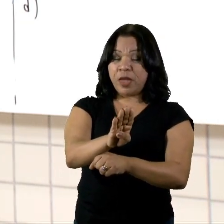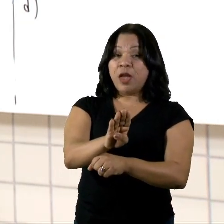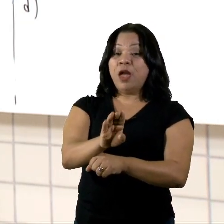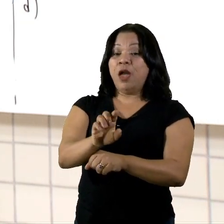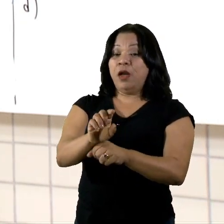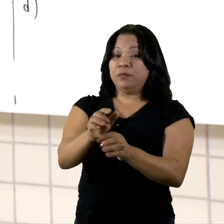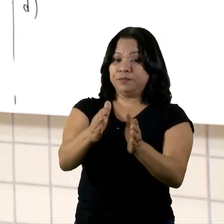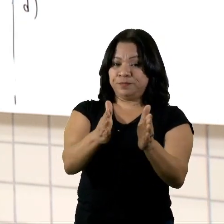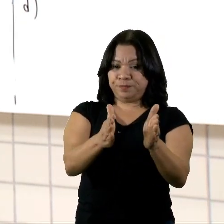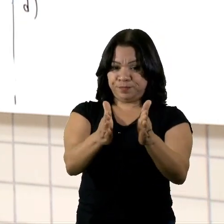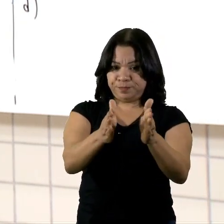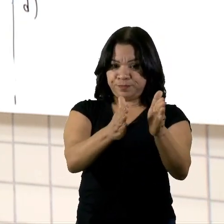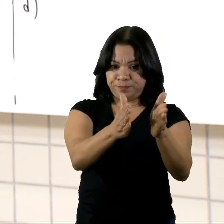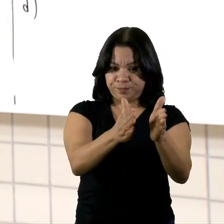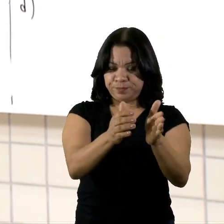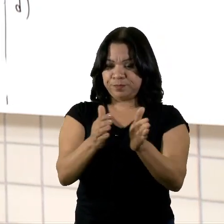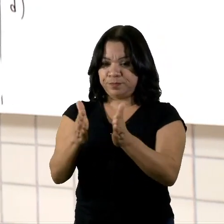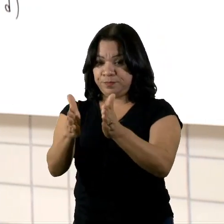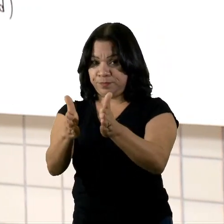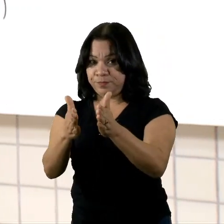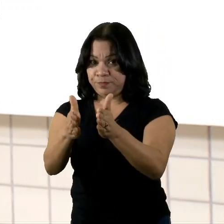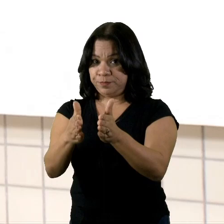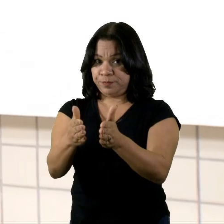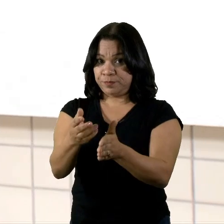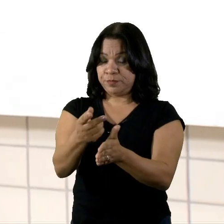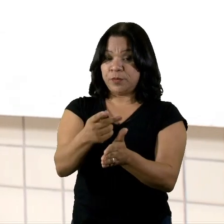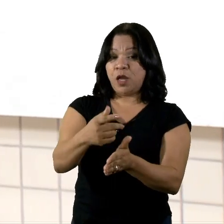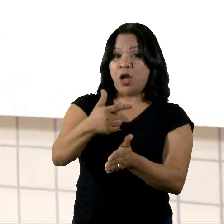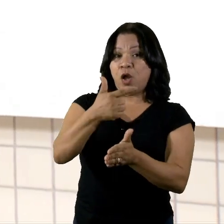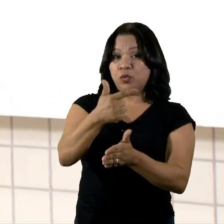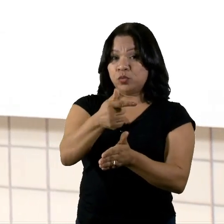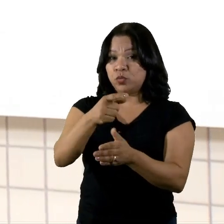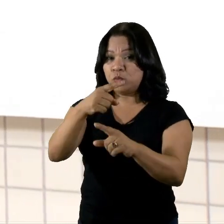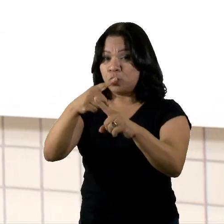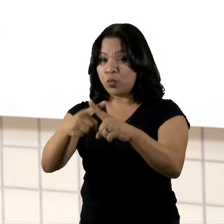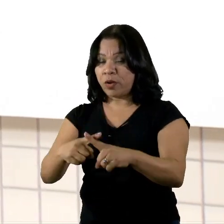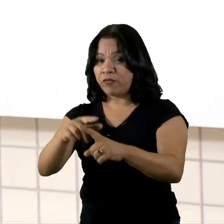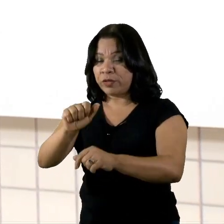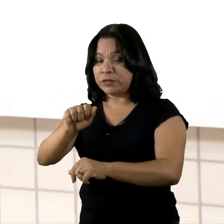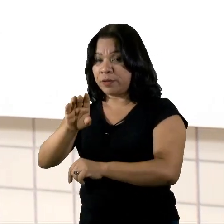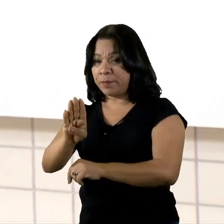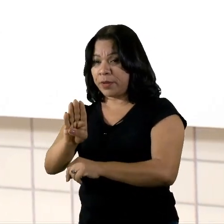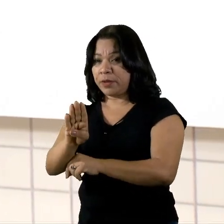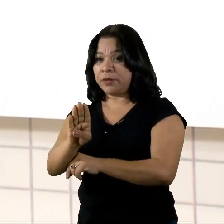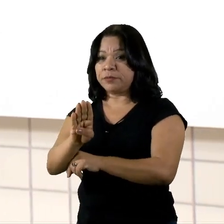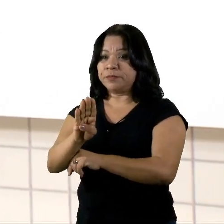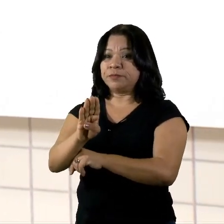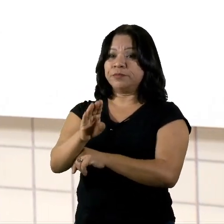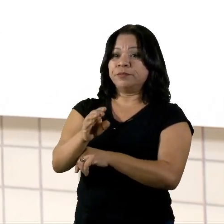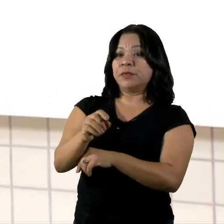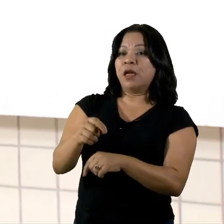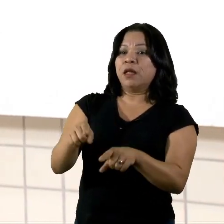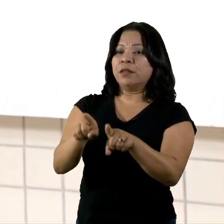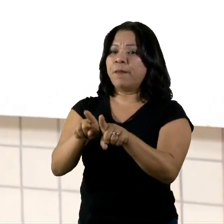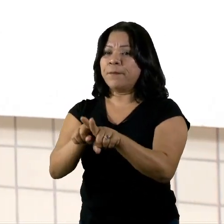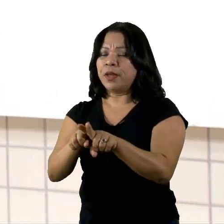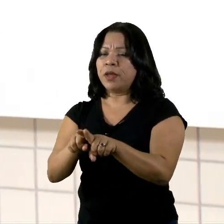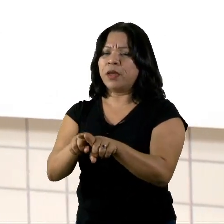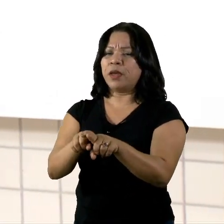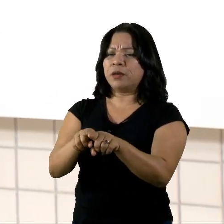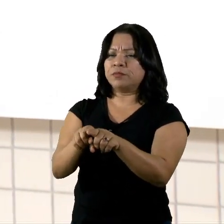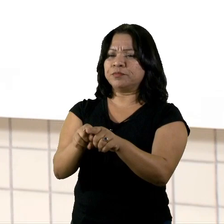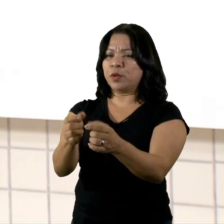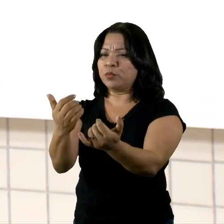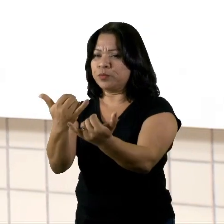AB, então eles são semelhantes. Menos uma vez AB também são semelhantes. E